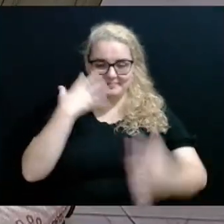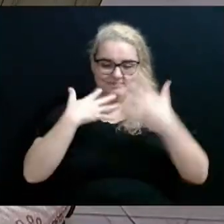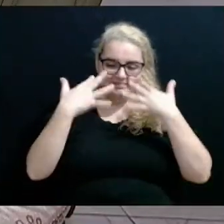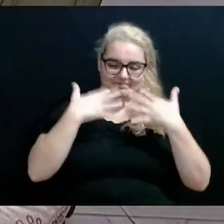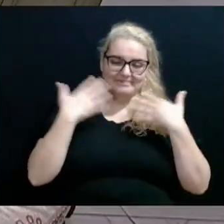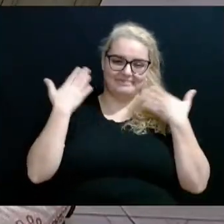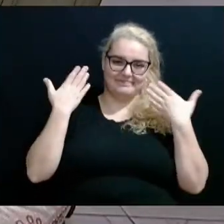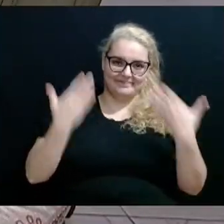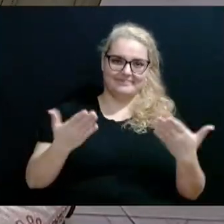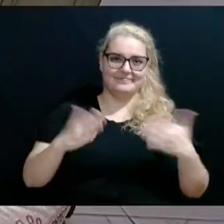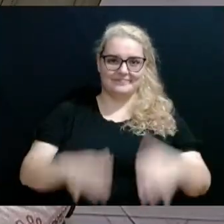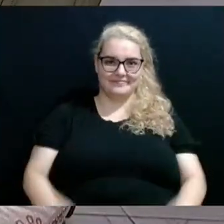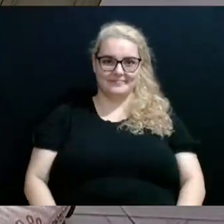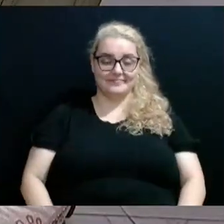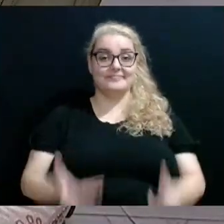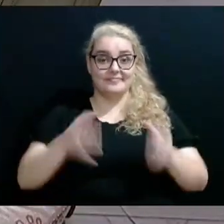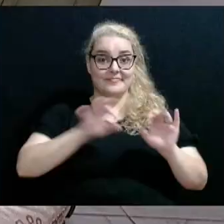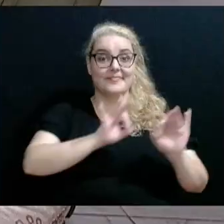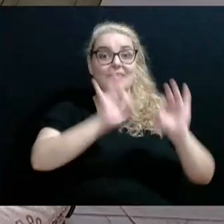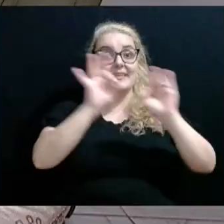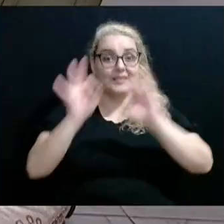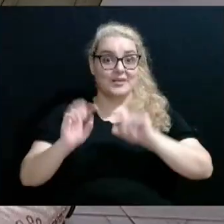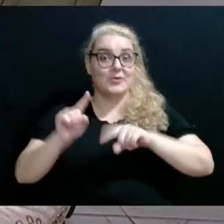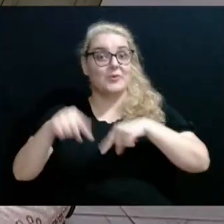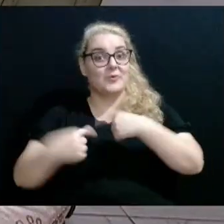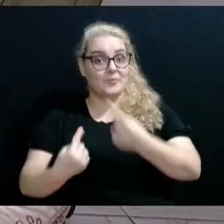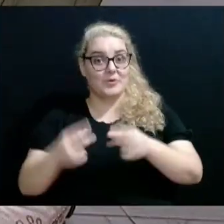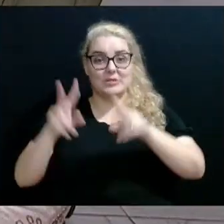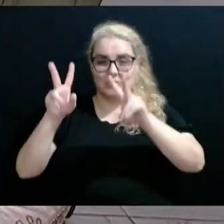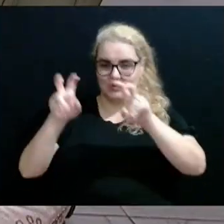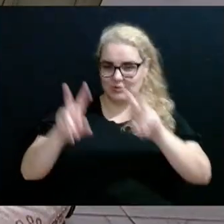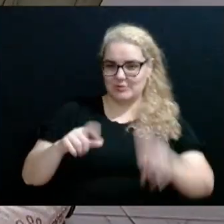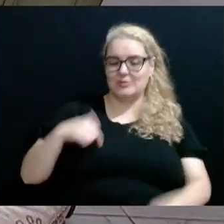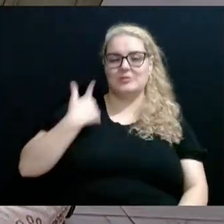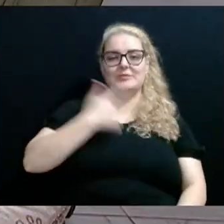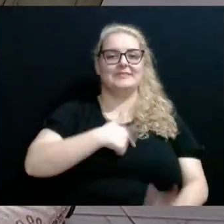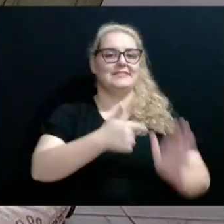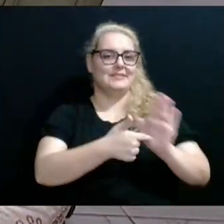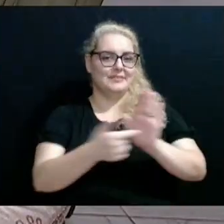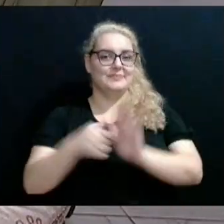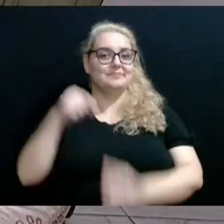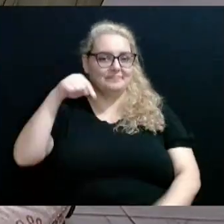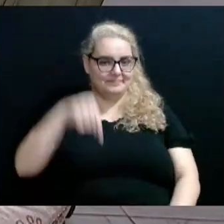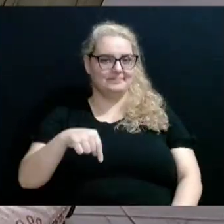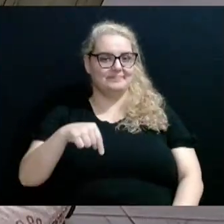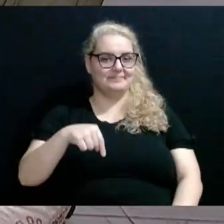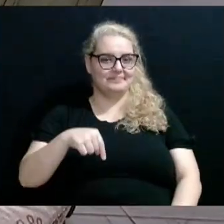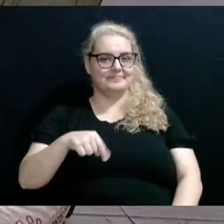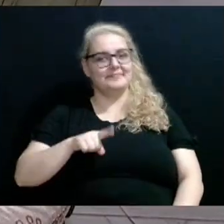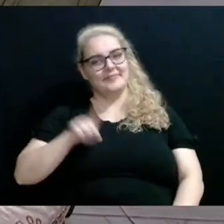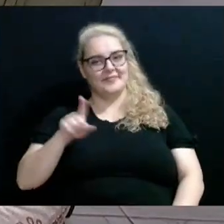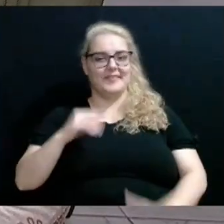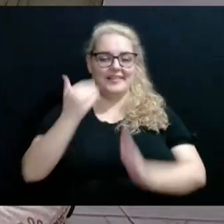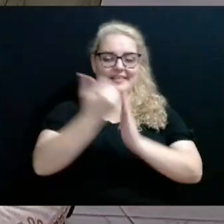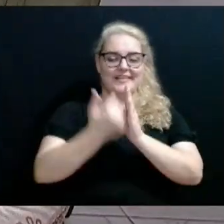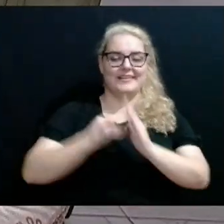você. Quer acompanhar outros temas que nós mostramos aqui? Vai lá na playlist